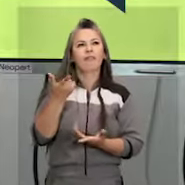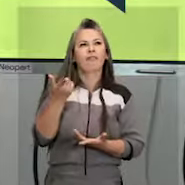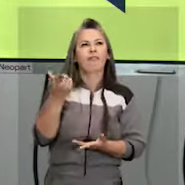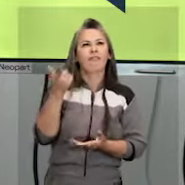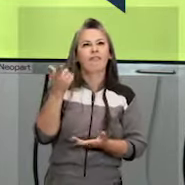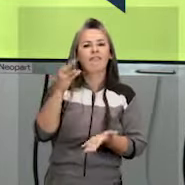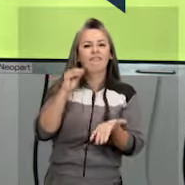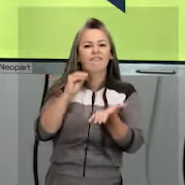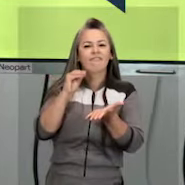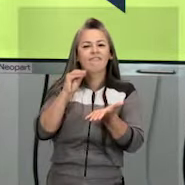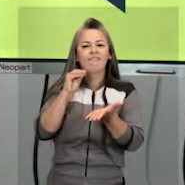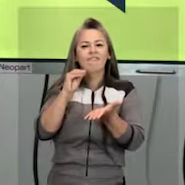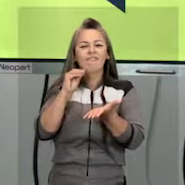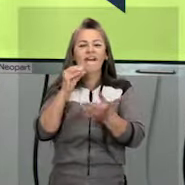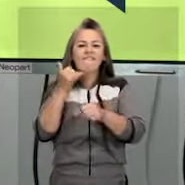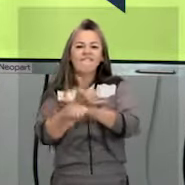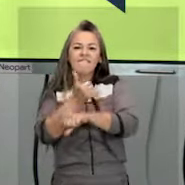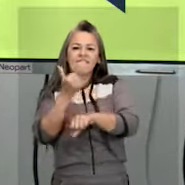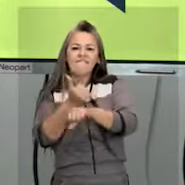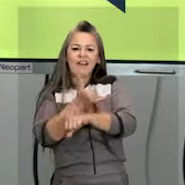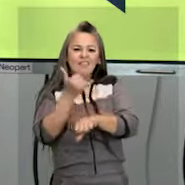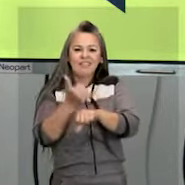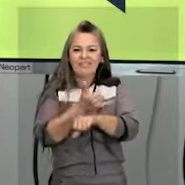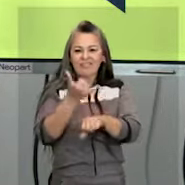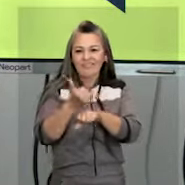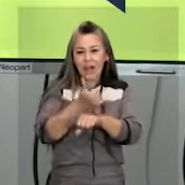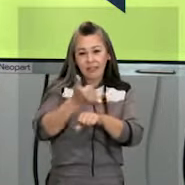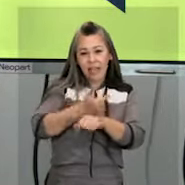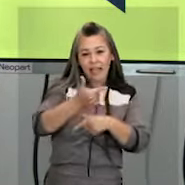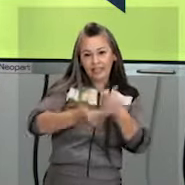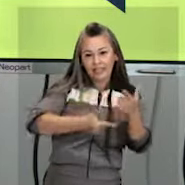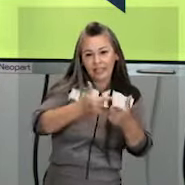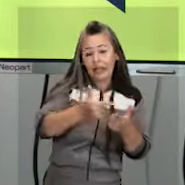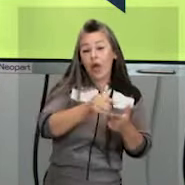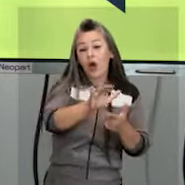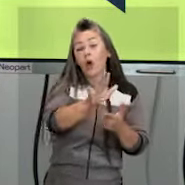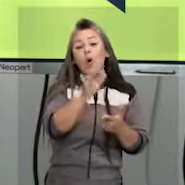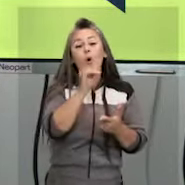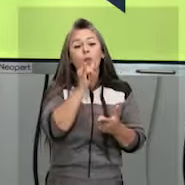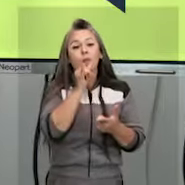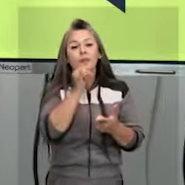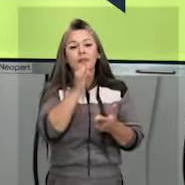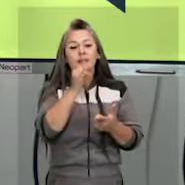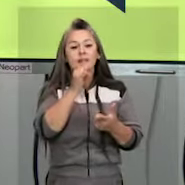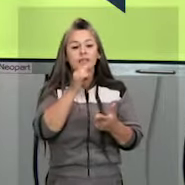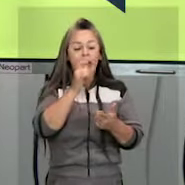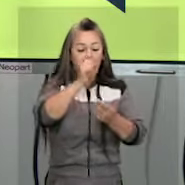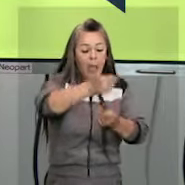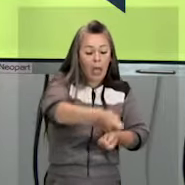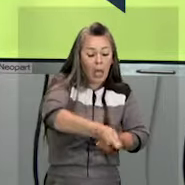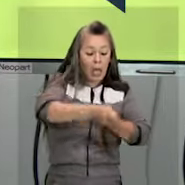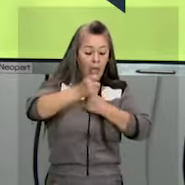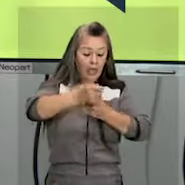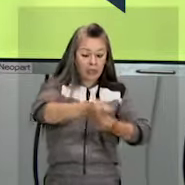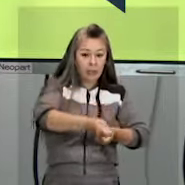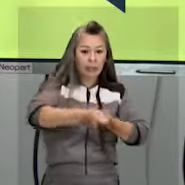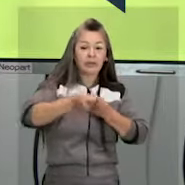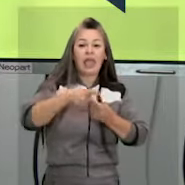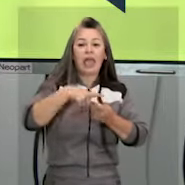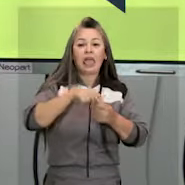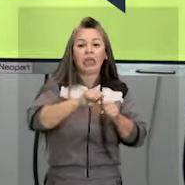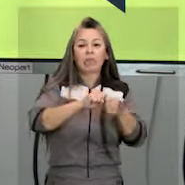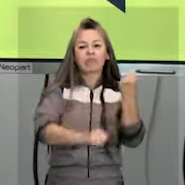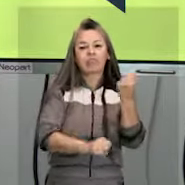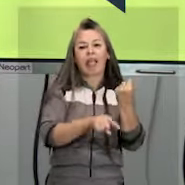em fazer alguma coisa, a estragar as ferramentas que eram utilizadas para o trabalho daquele escravo ou